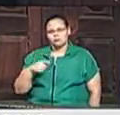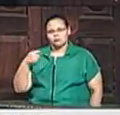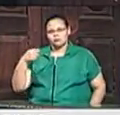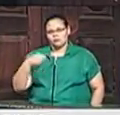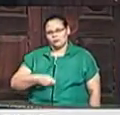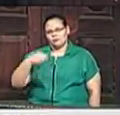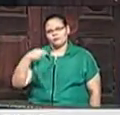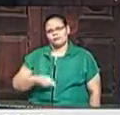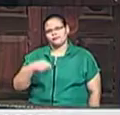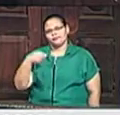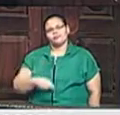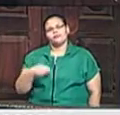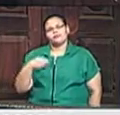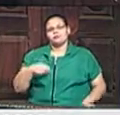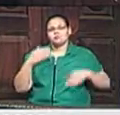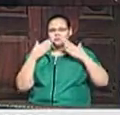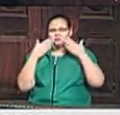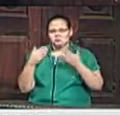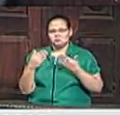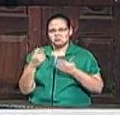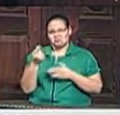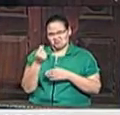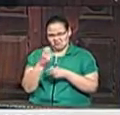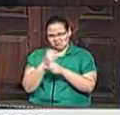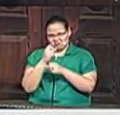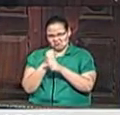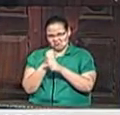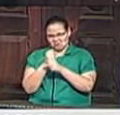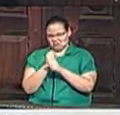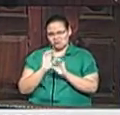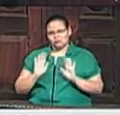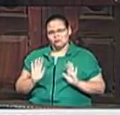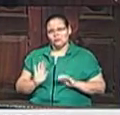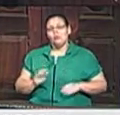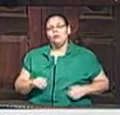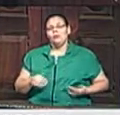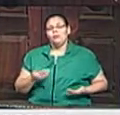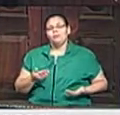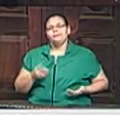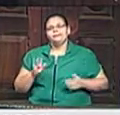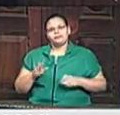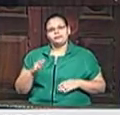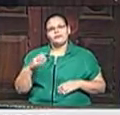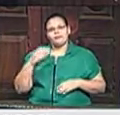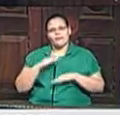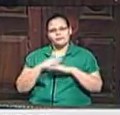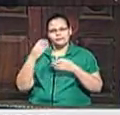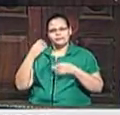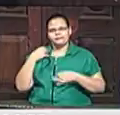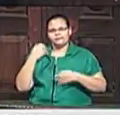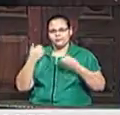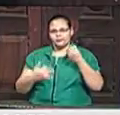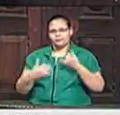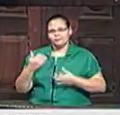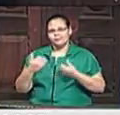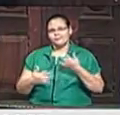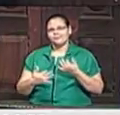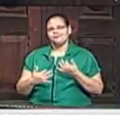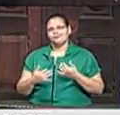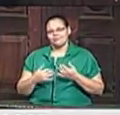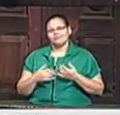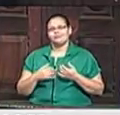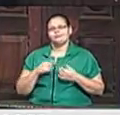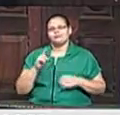exigência demonstrar os cálculos atuariais para a justificativa em